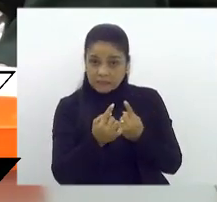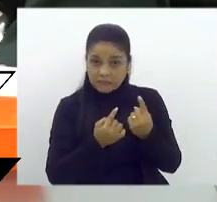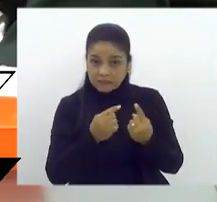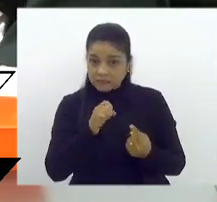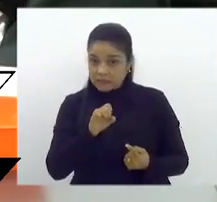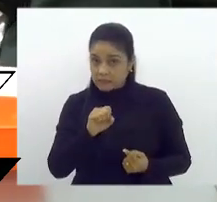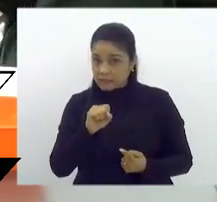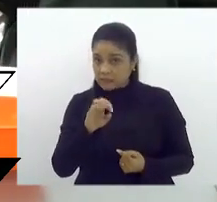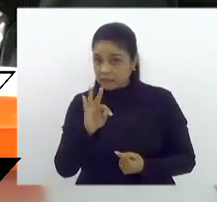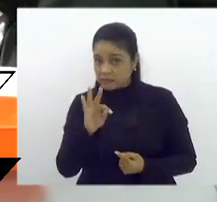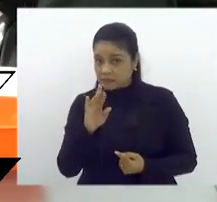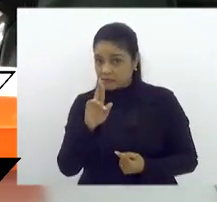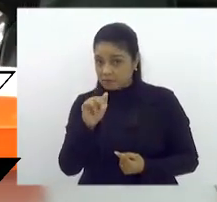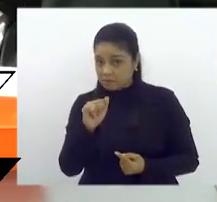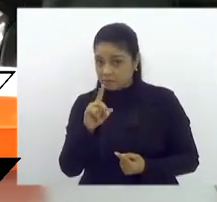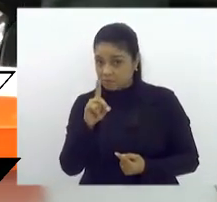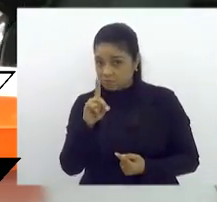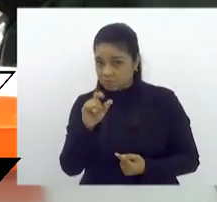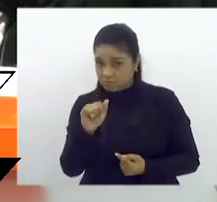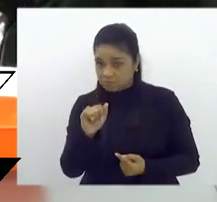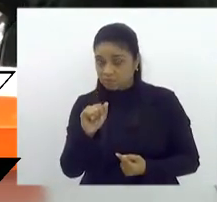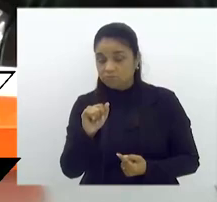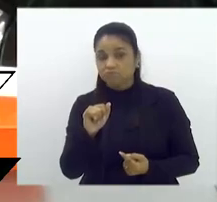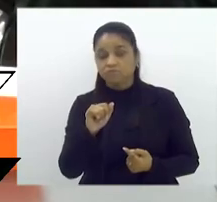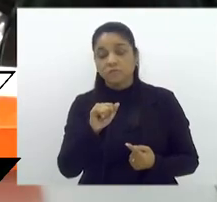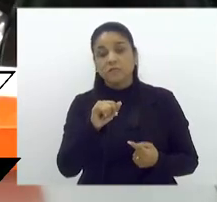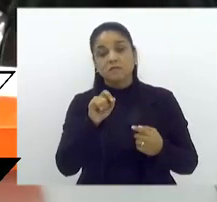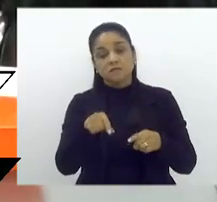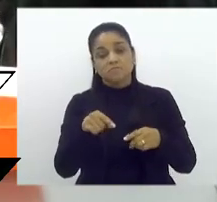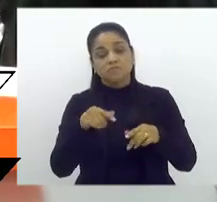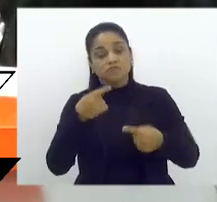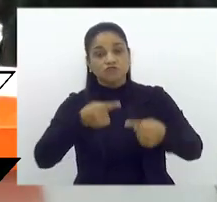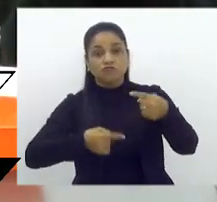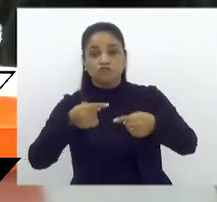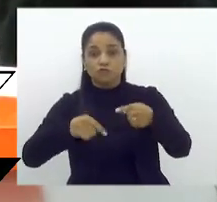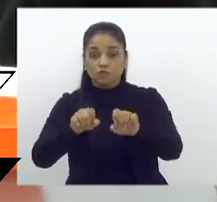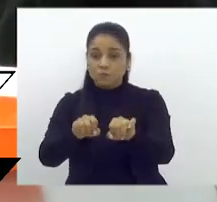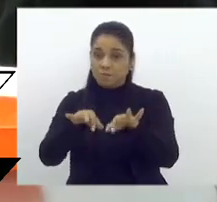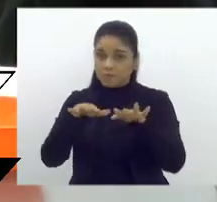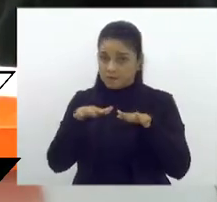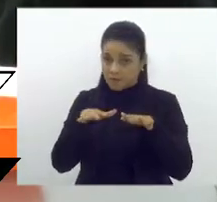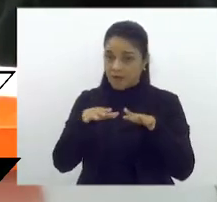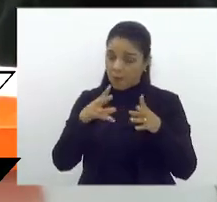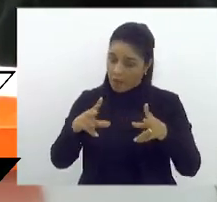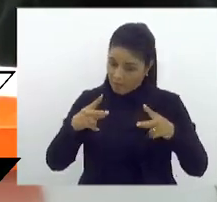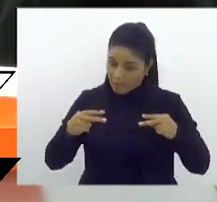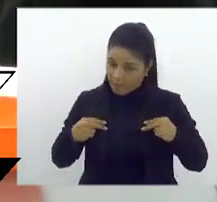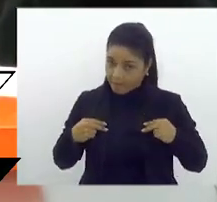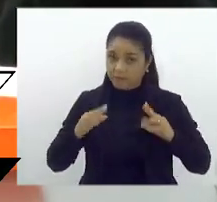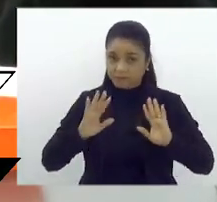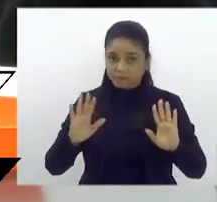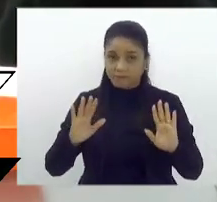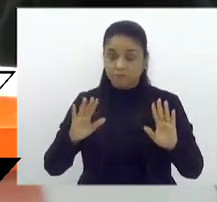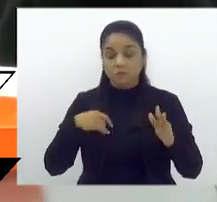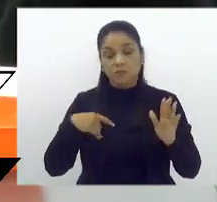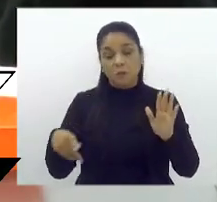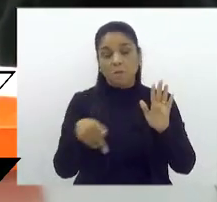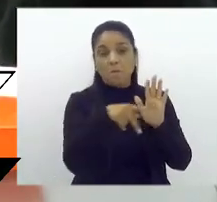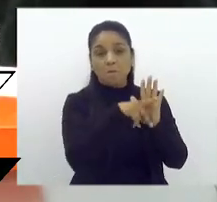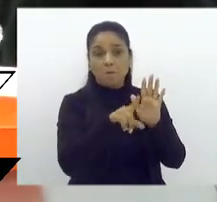deixa para emendar em plenário, porque é mérito, mas eu estou dizendo que é um